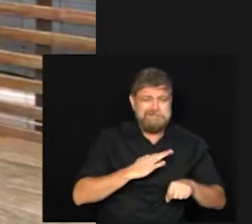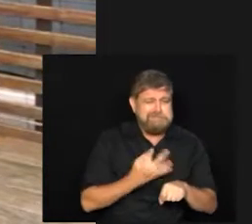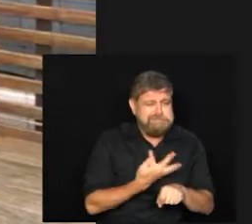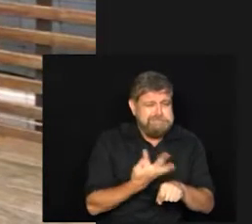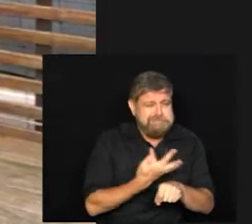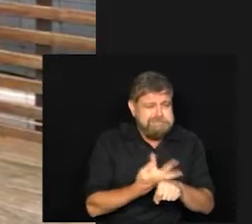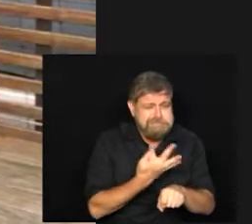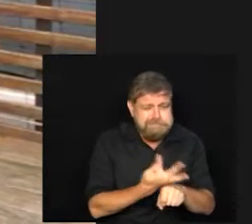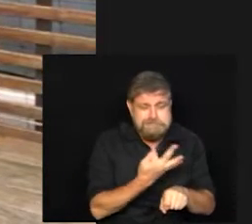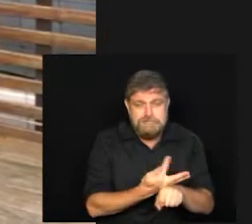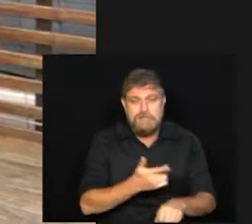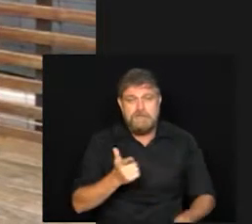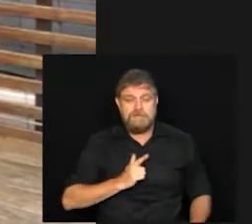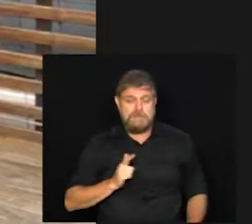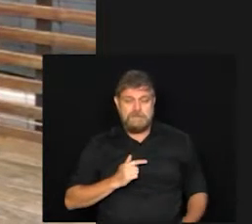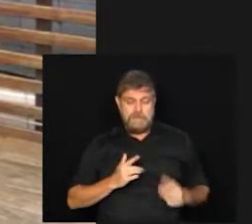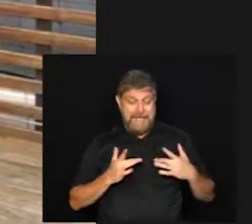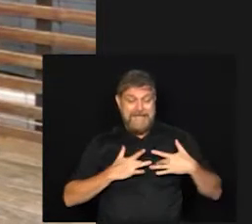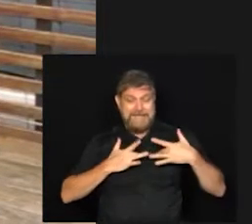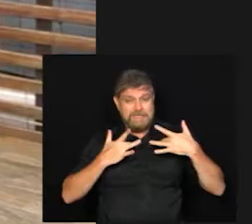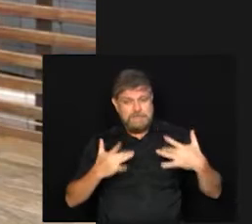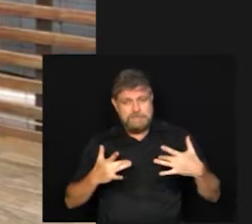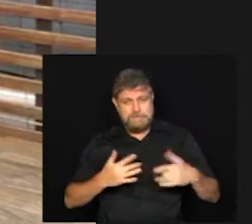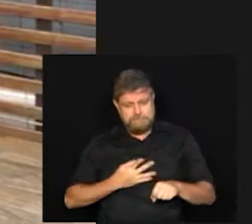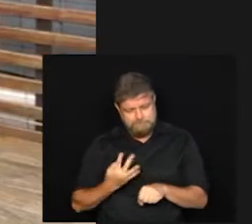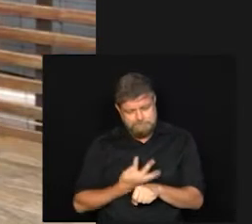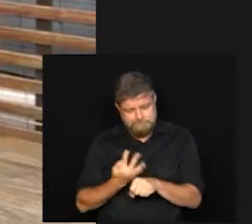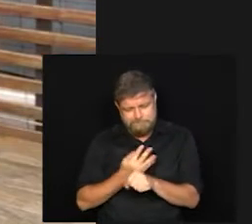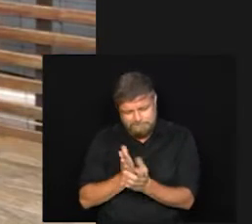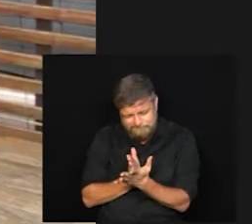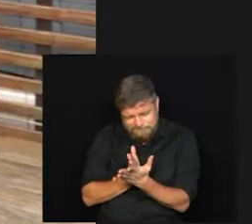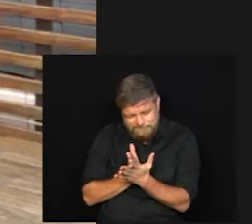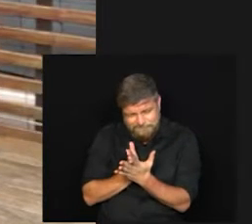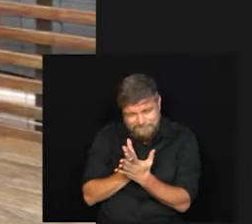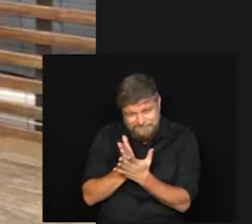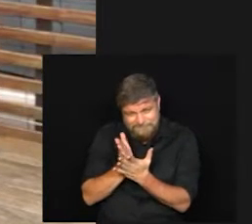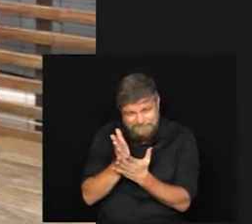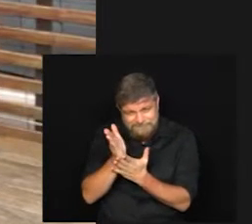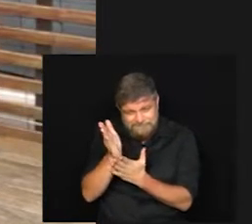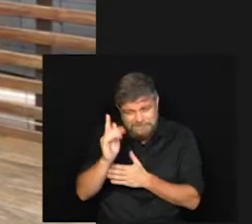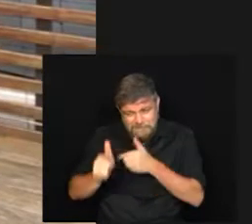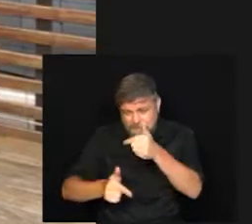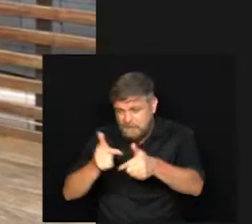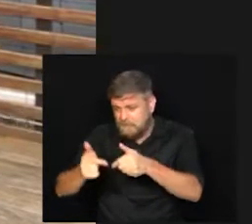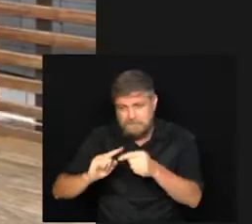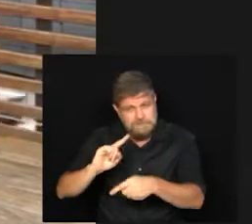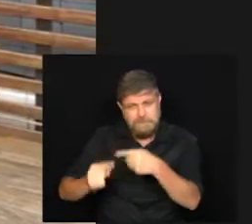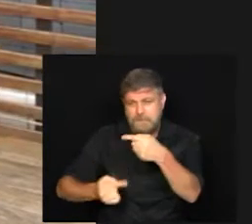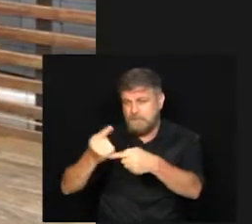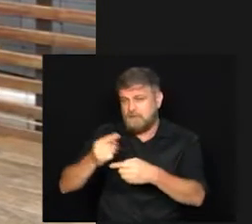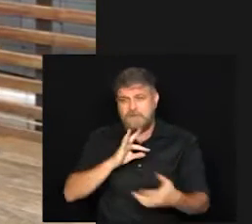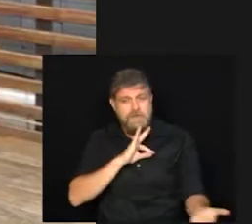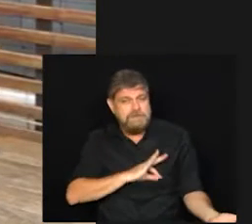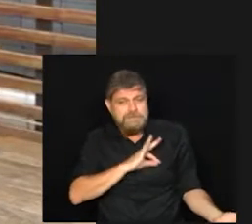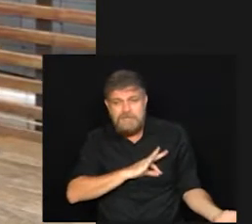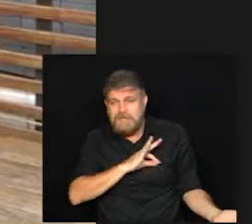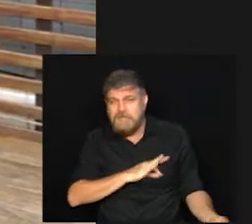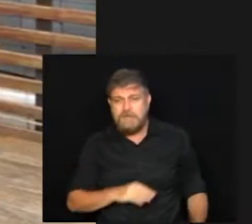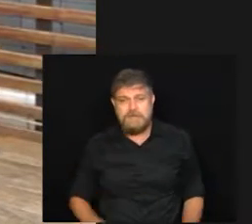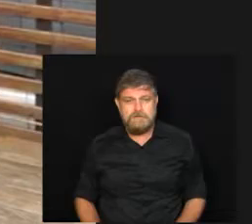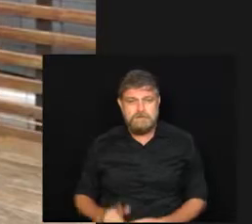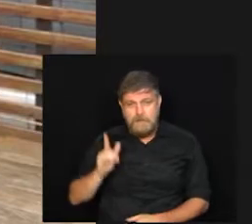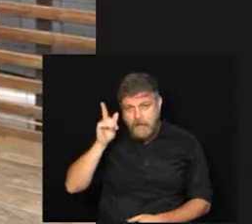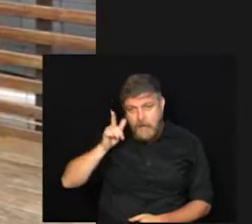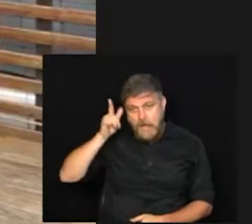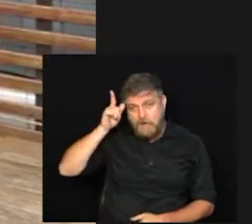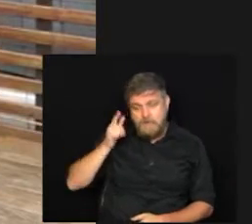da sua dedicação, do seu trabalho ali, para você alcançar êxito e ser bem remunerado, cara. Eu acho que, é lógico que